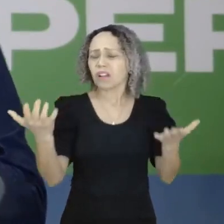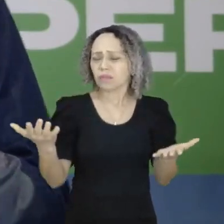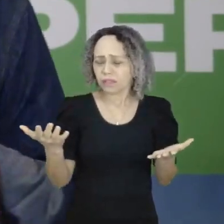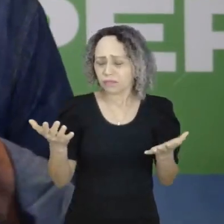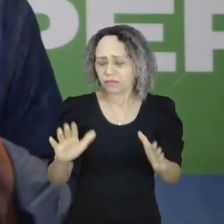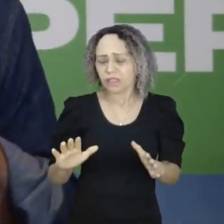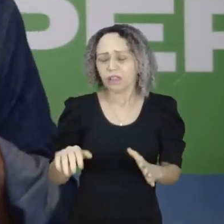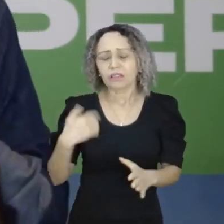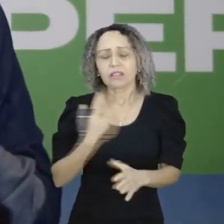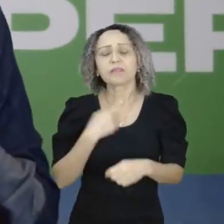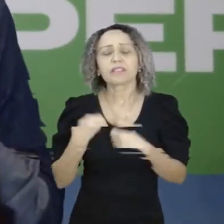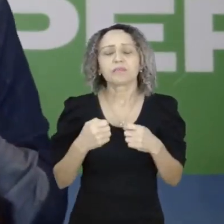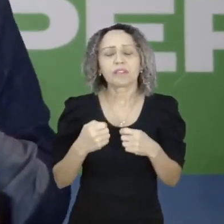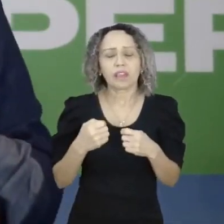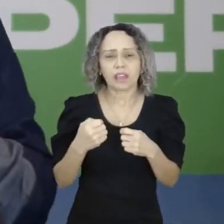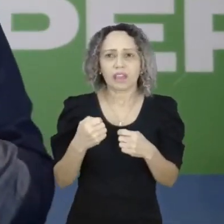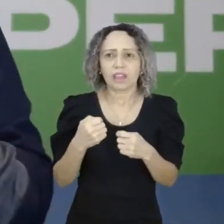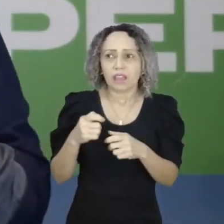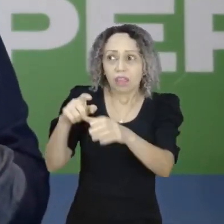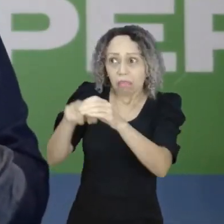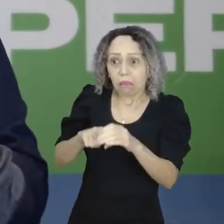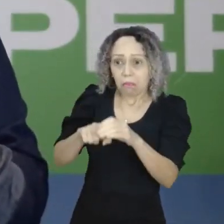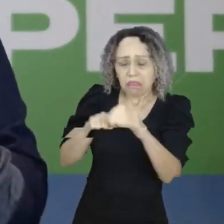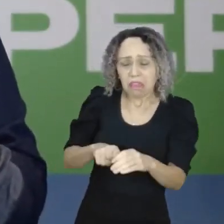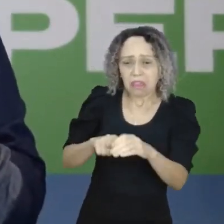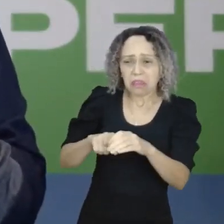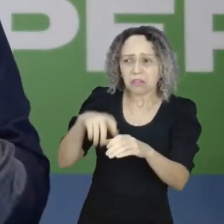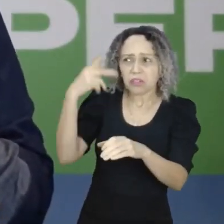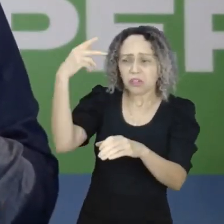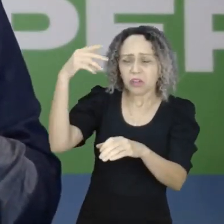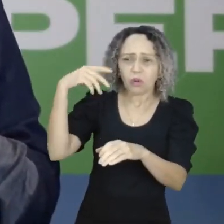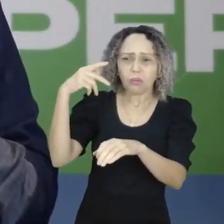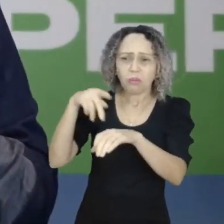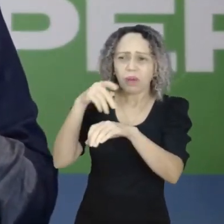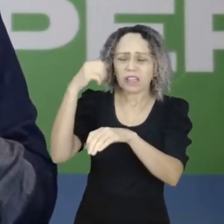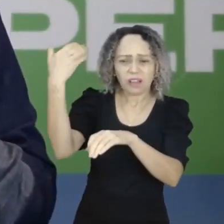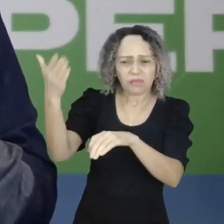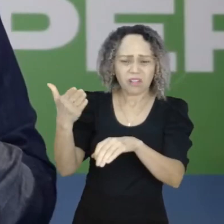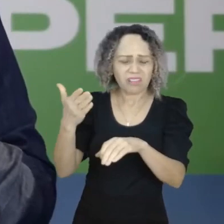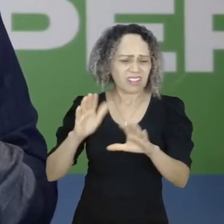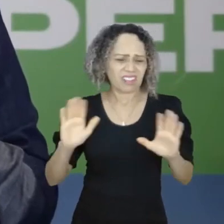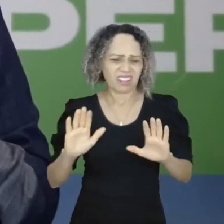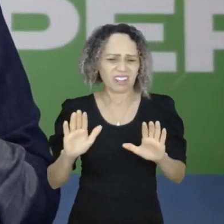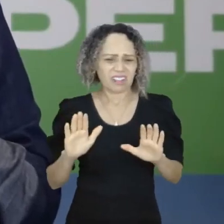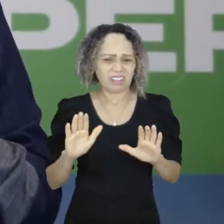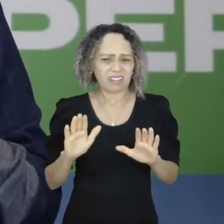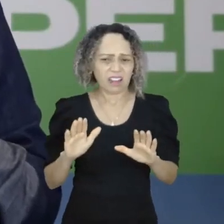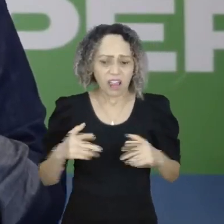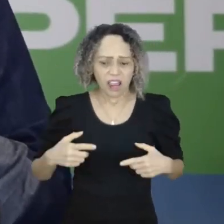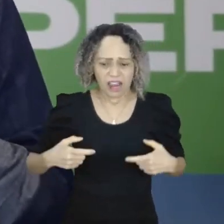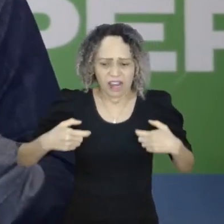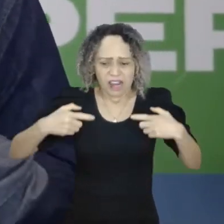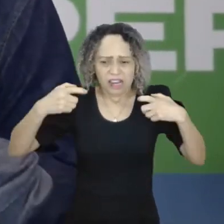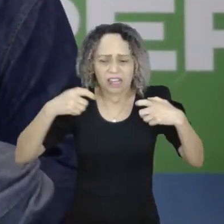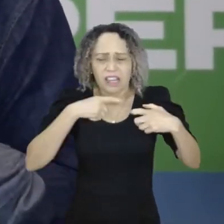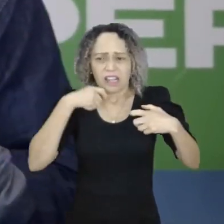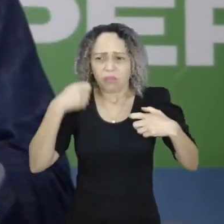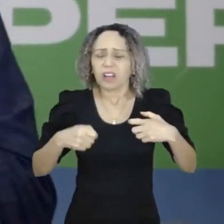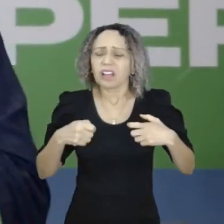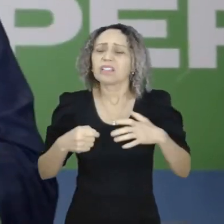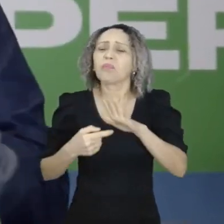fertilizante e a gente não pode ficar dependente de terceiros. É isso que a guerra da Ucrânia mostrou. E,